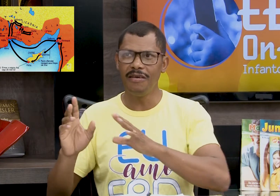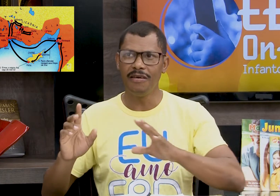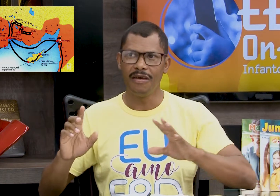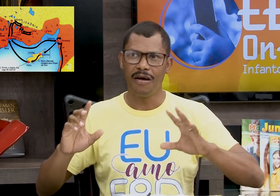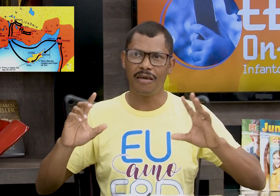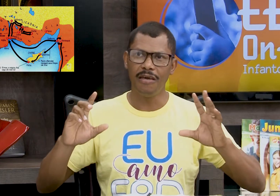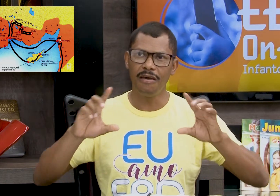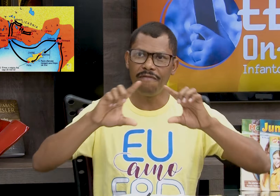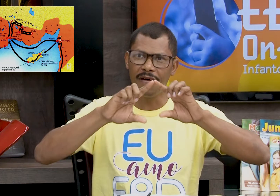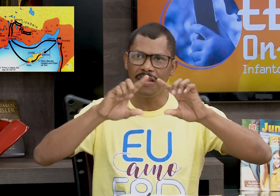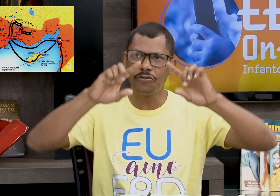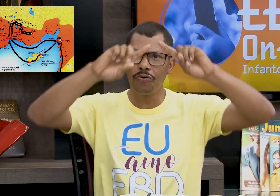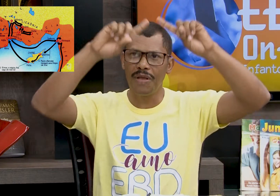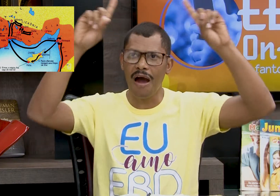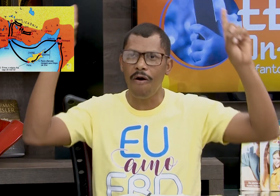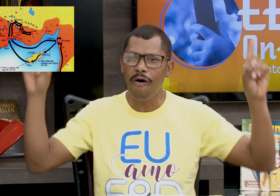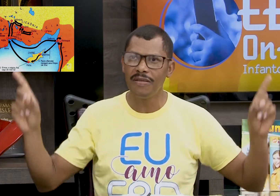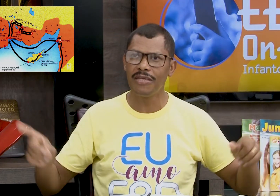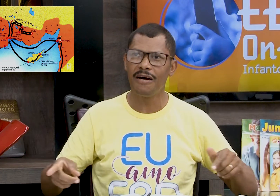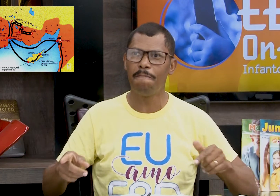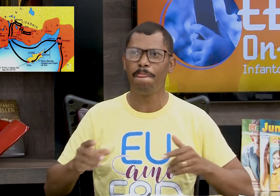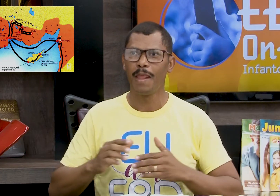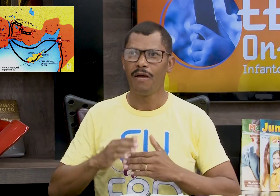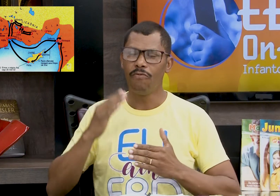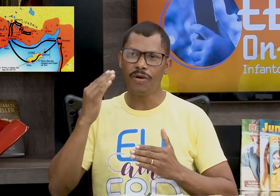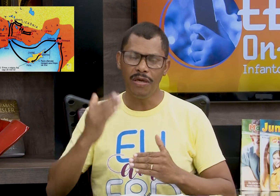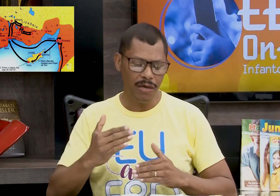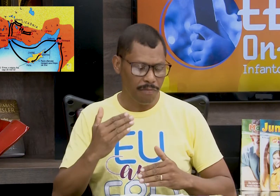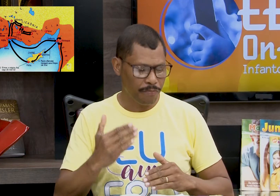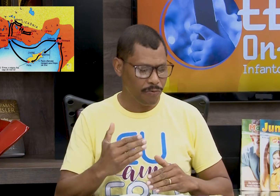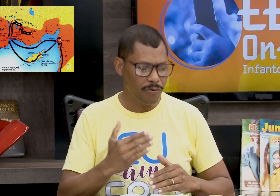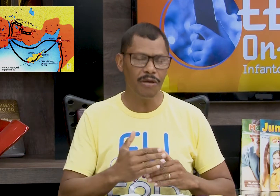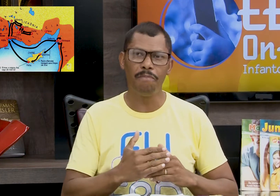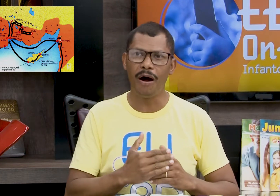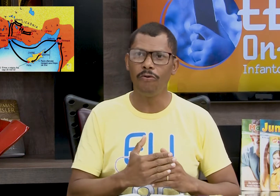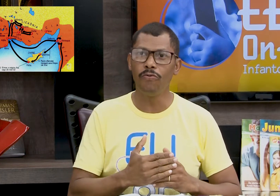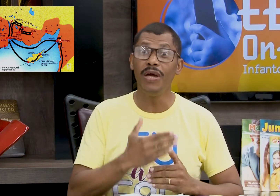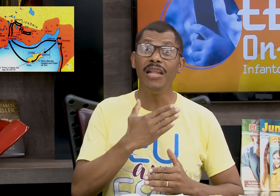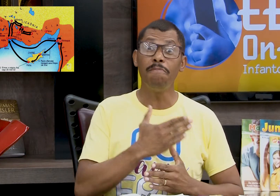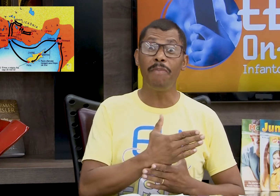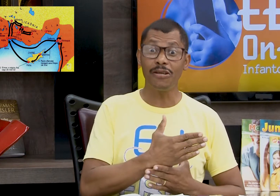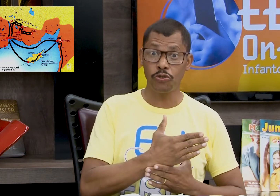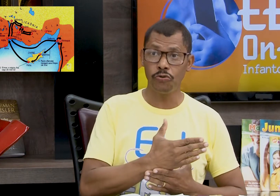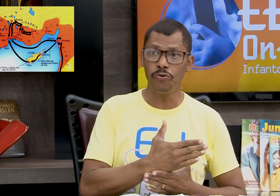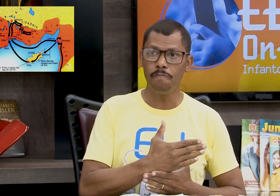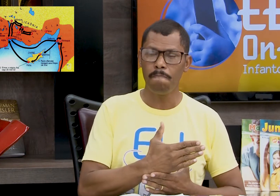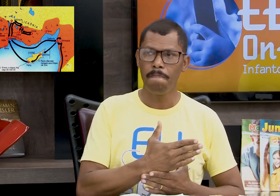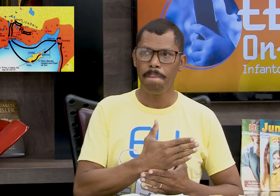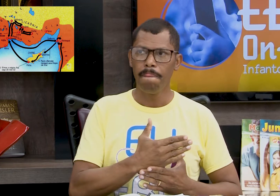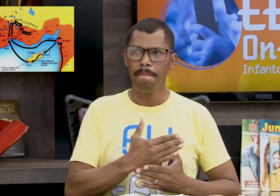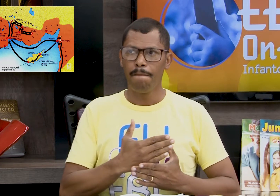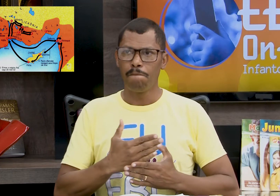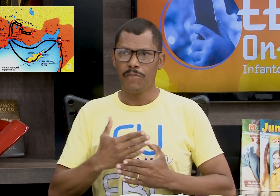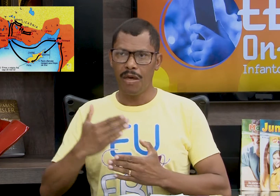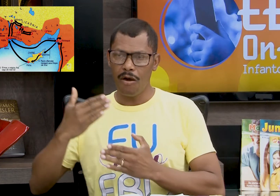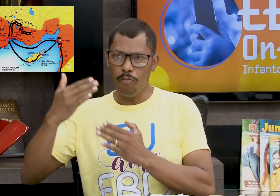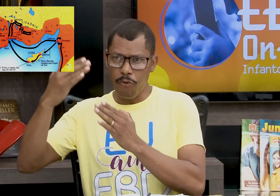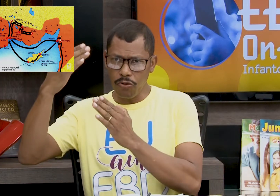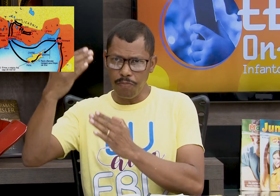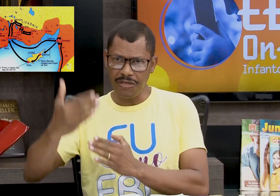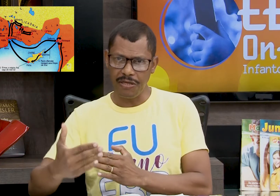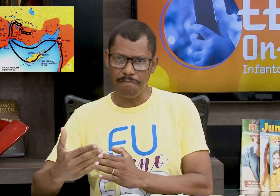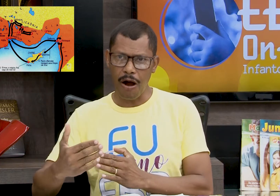interessante aqui que fala sobre a rota o quê Por onde Paulo ele passou Esse